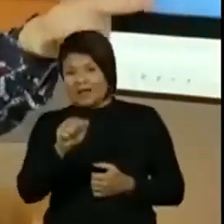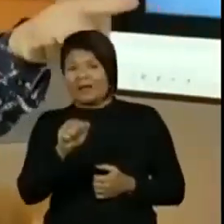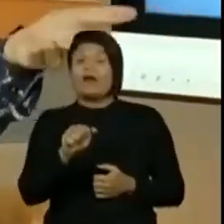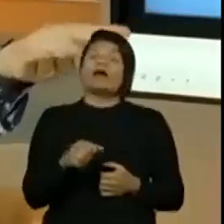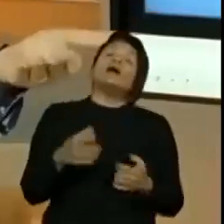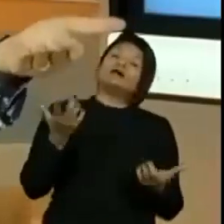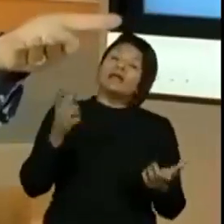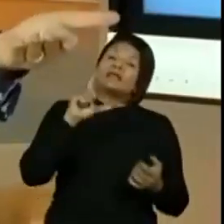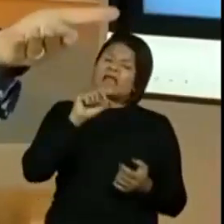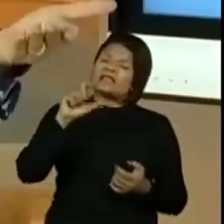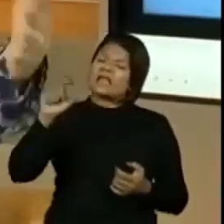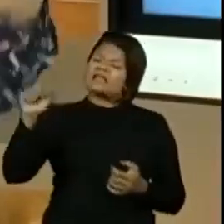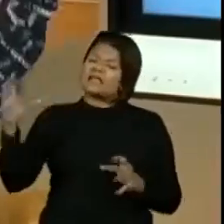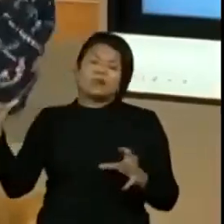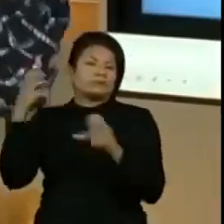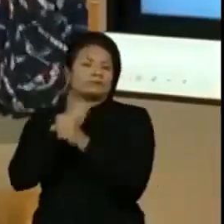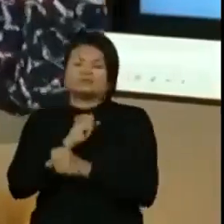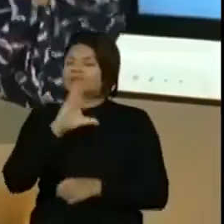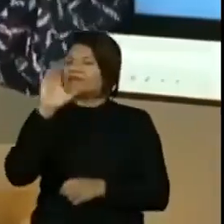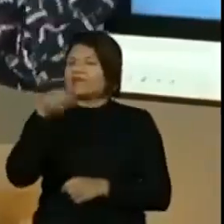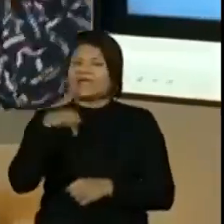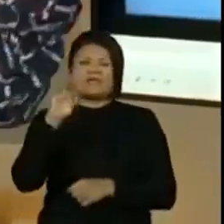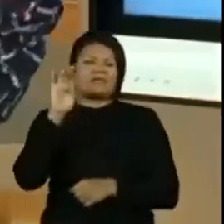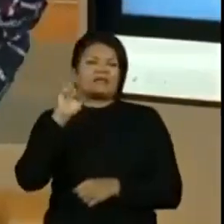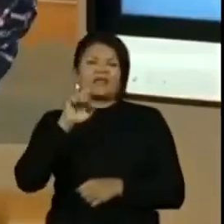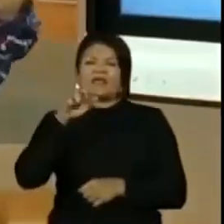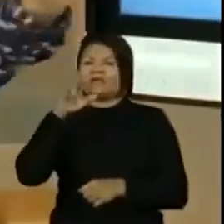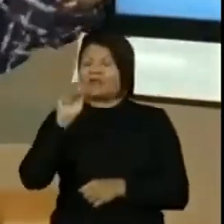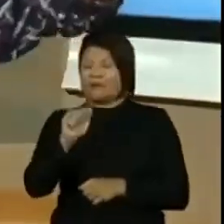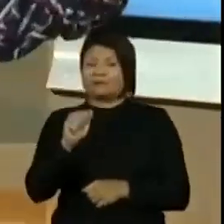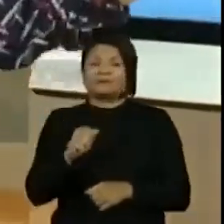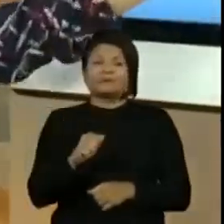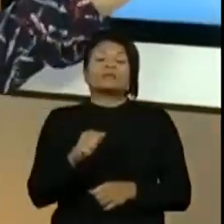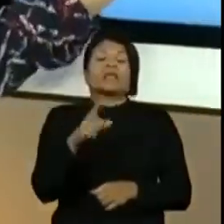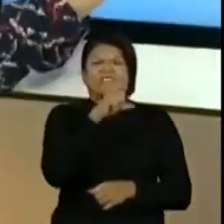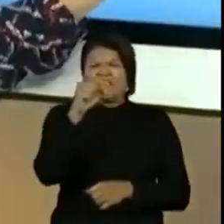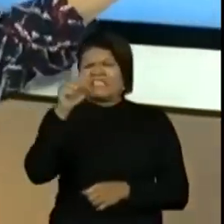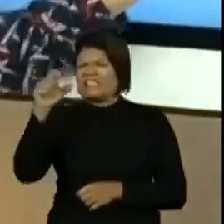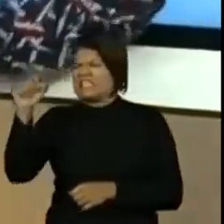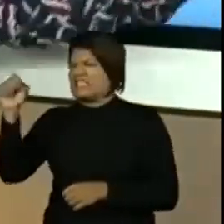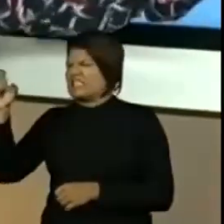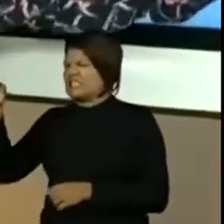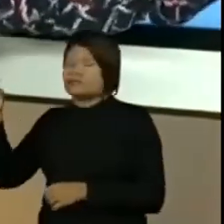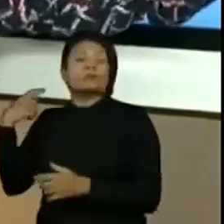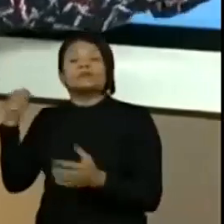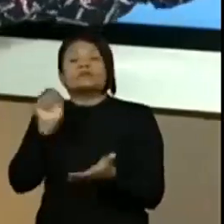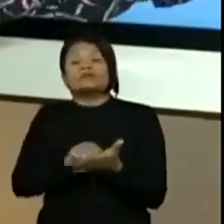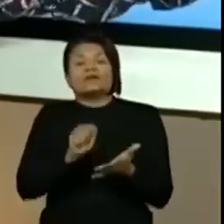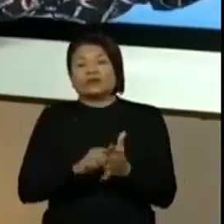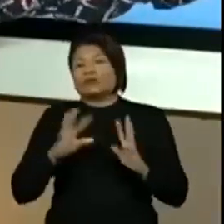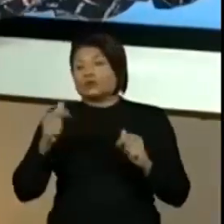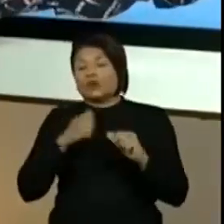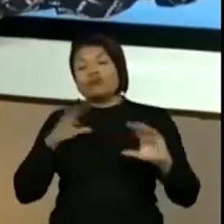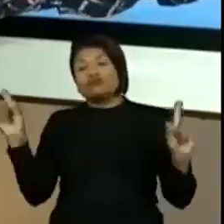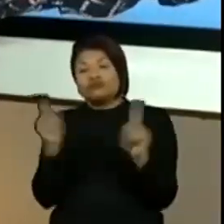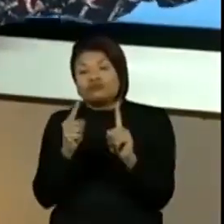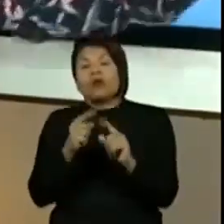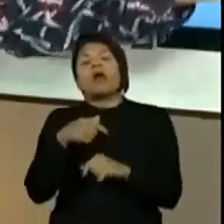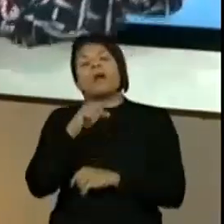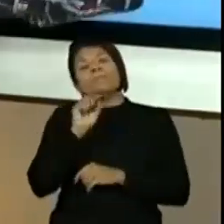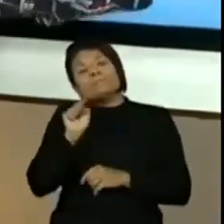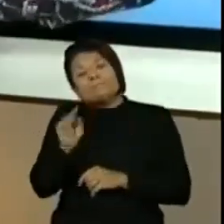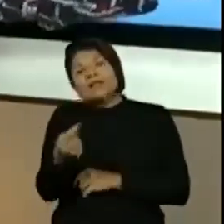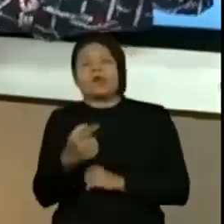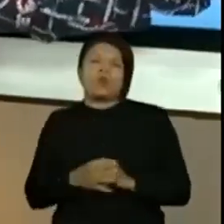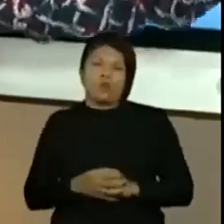eu troco por uma unidade de milhar e assim sucessivamente. Isso significa ser agrupado de 10 em 10.